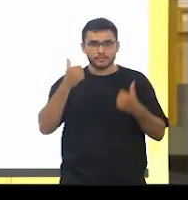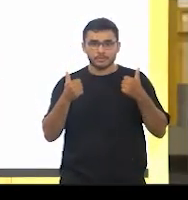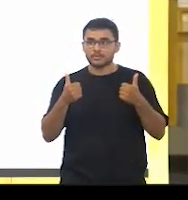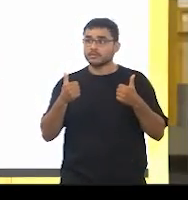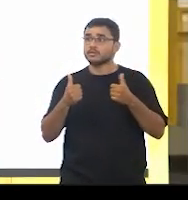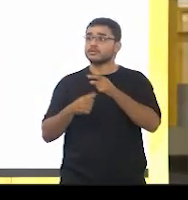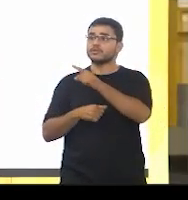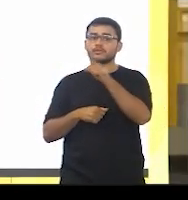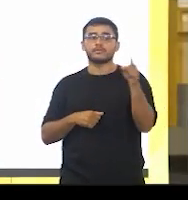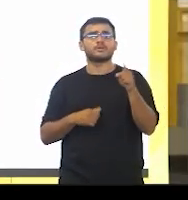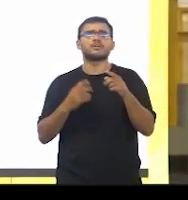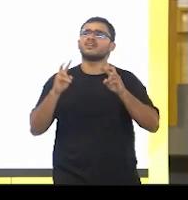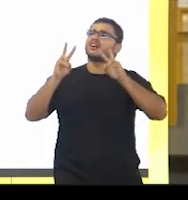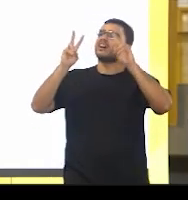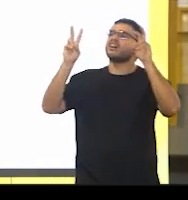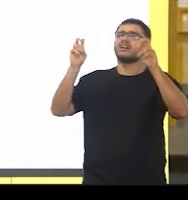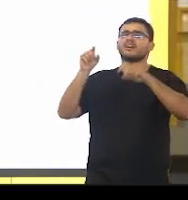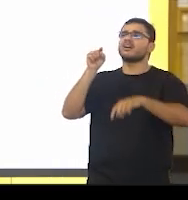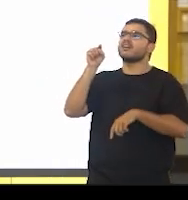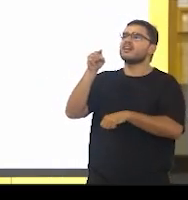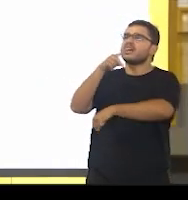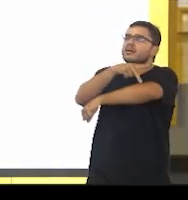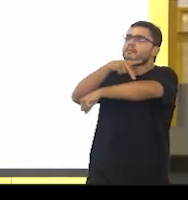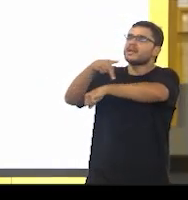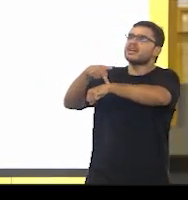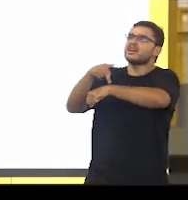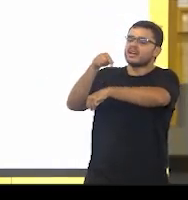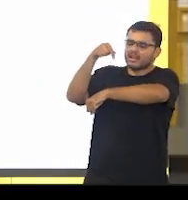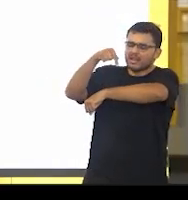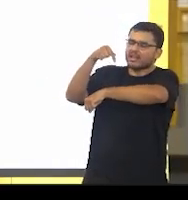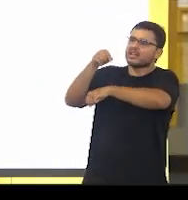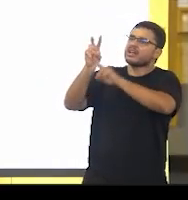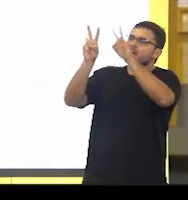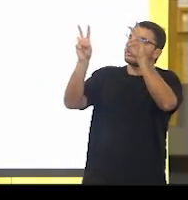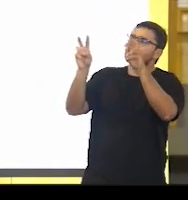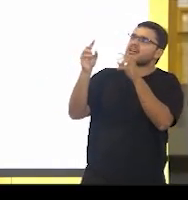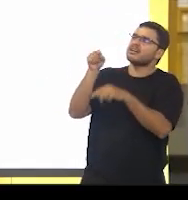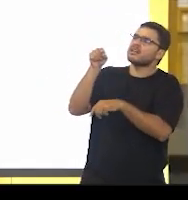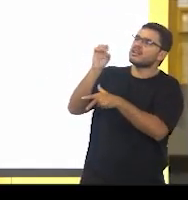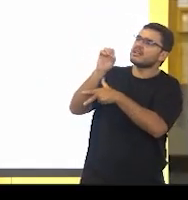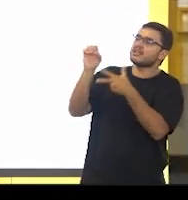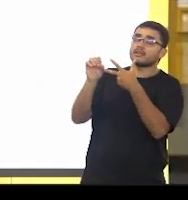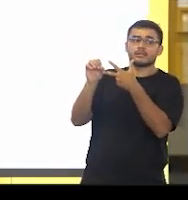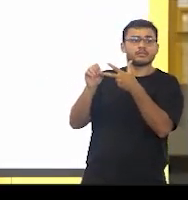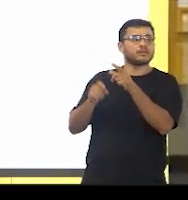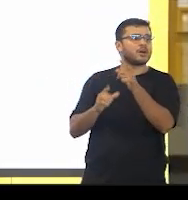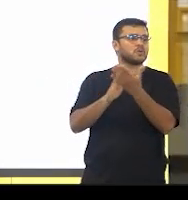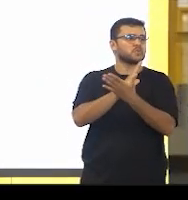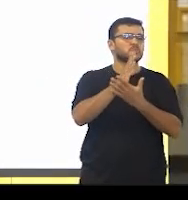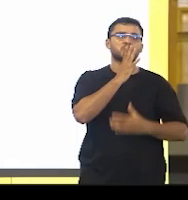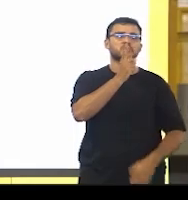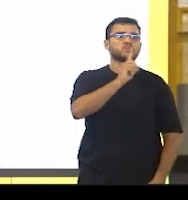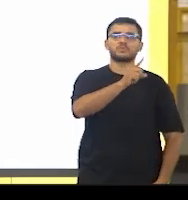a coerência pedagógica? Levanta o braço aí. Pouca gente, né, professor Mário? Meu